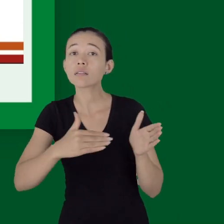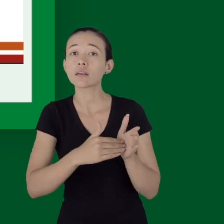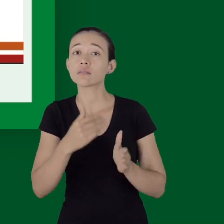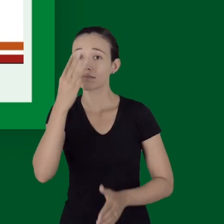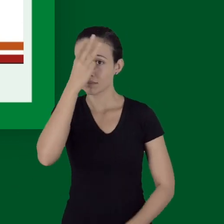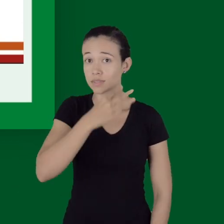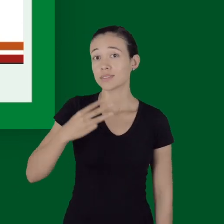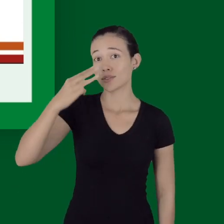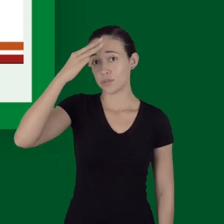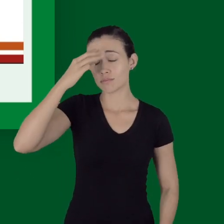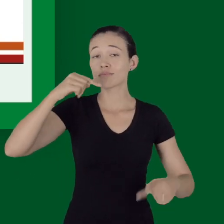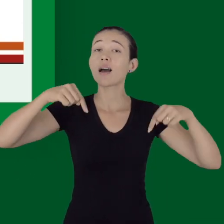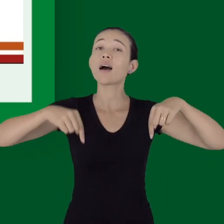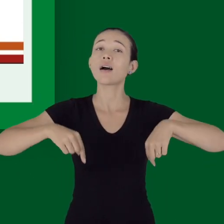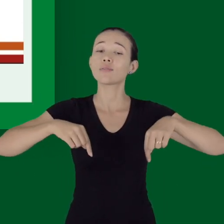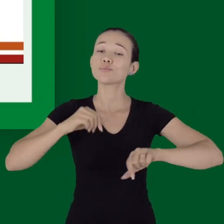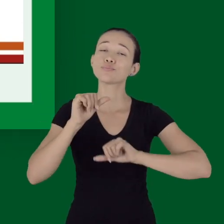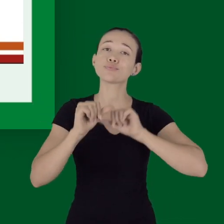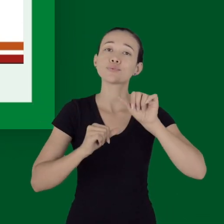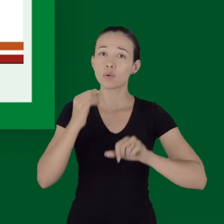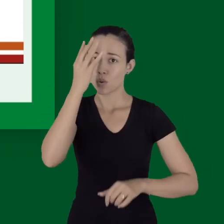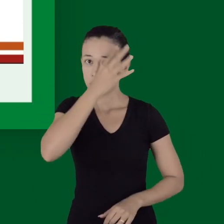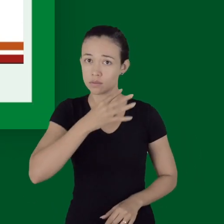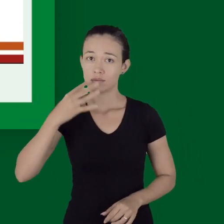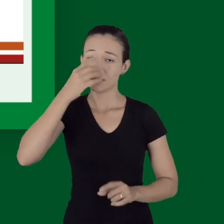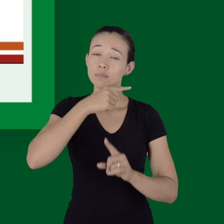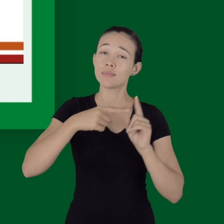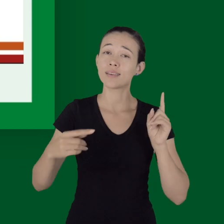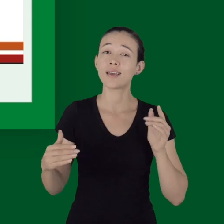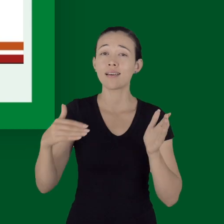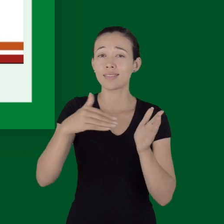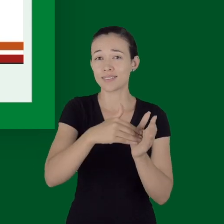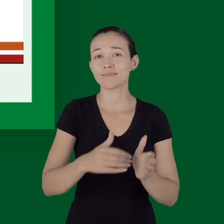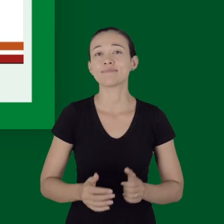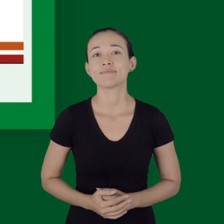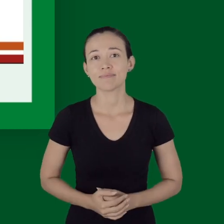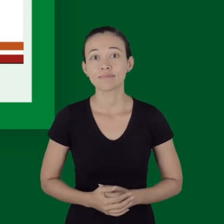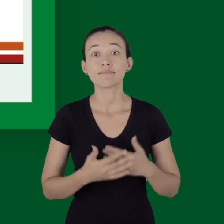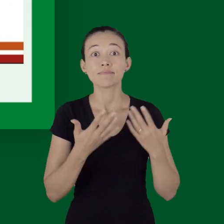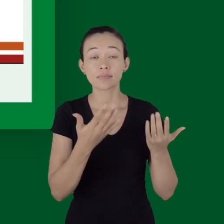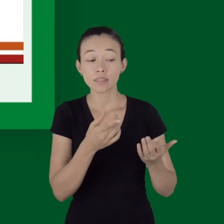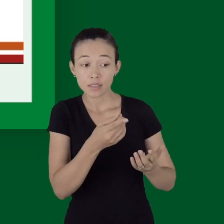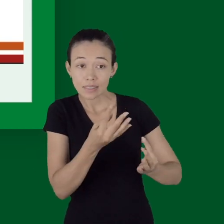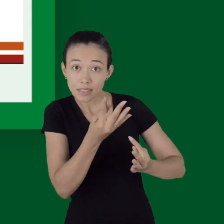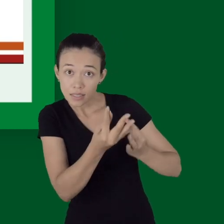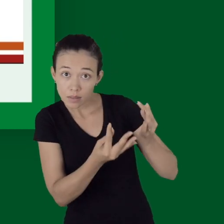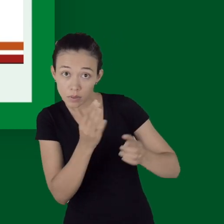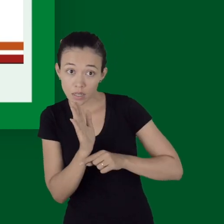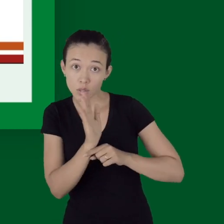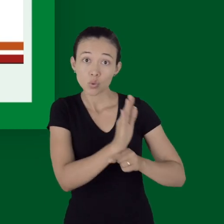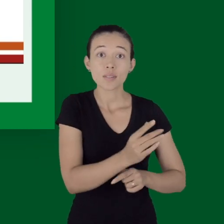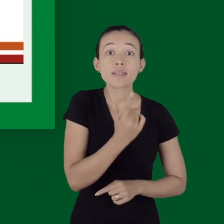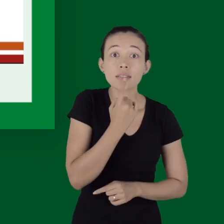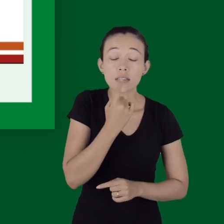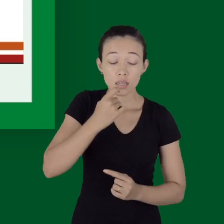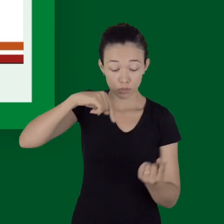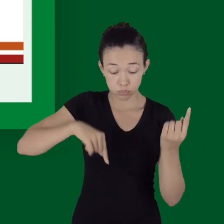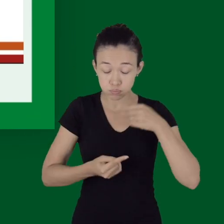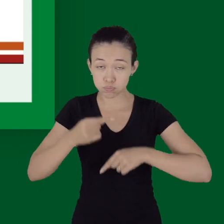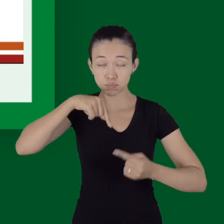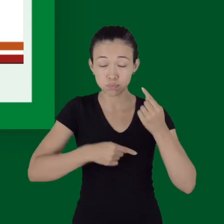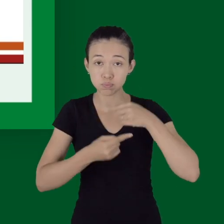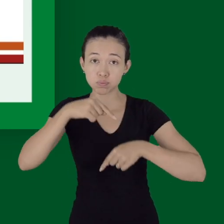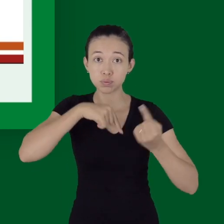de uma qualidade de vida, uma viabilidade melhor no futuro. E mais de 24 horas, tratamento conservador.